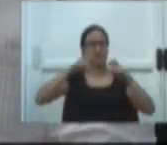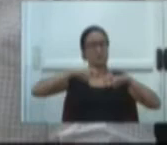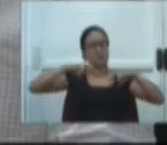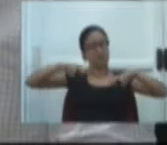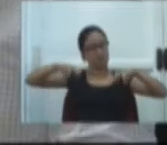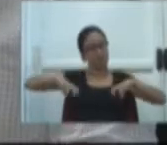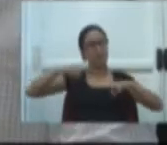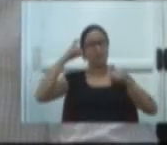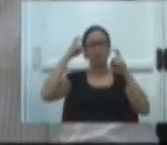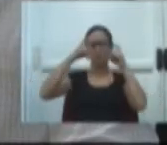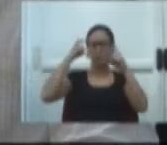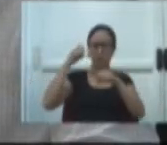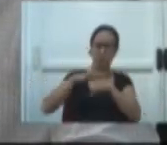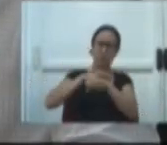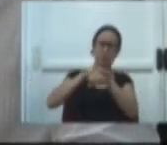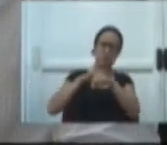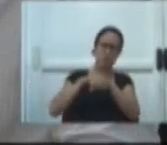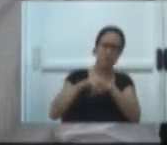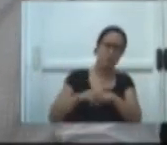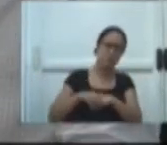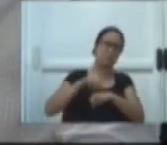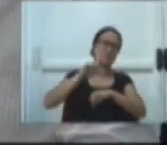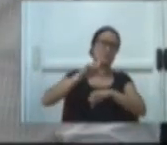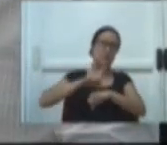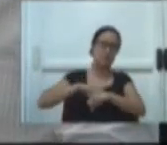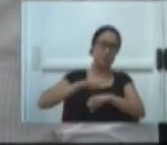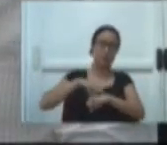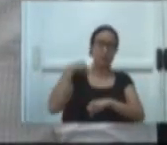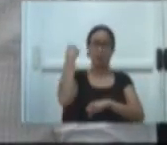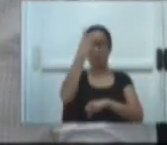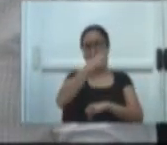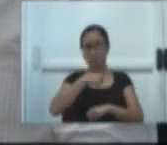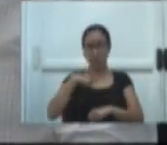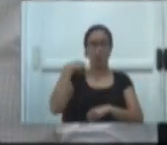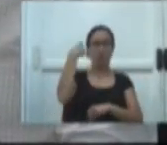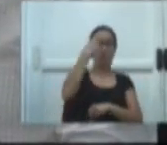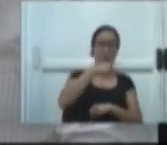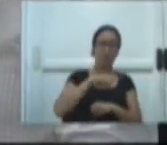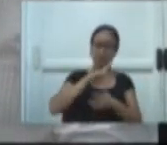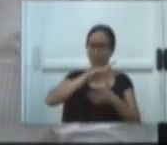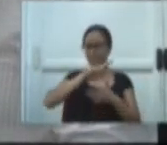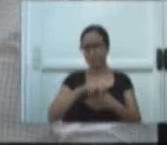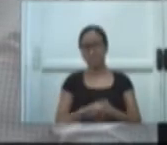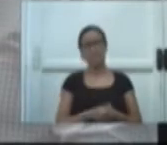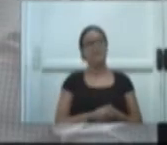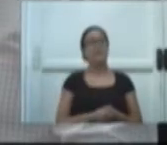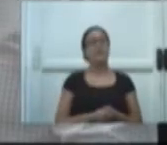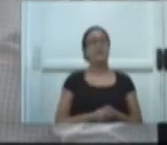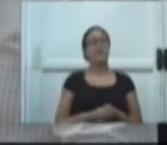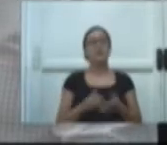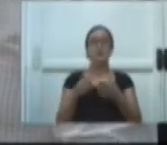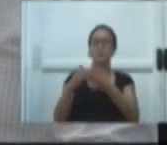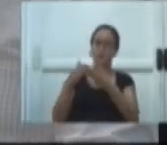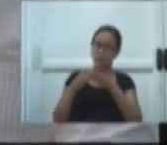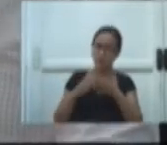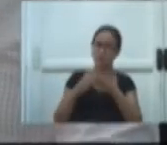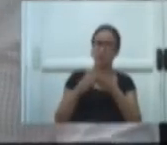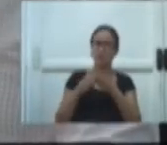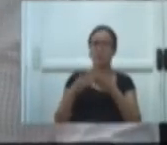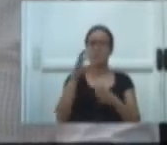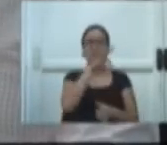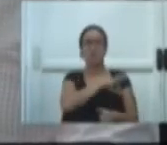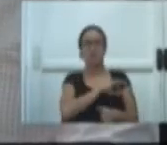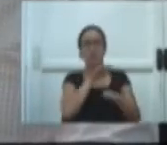e horas. Eu pedi que se fizesse 3 vezes o impacto orçamentário. E,